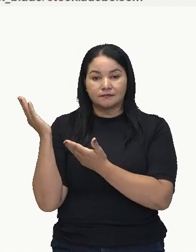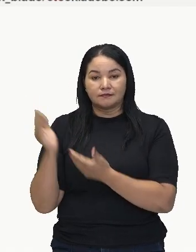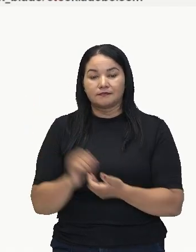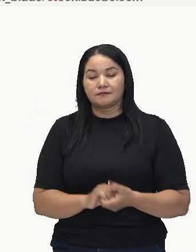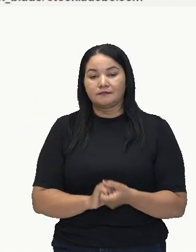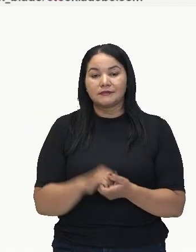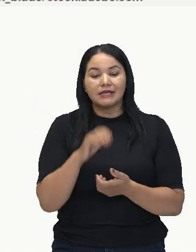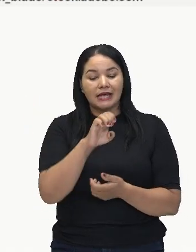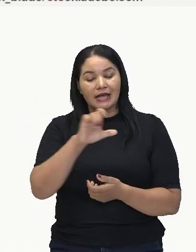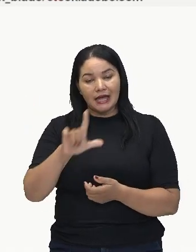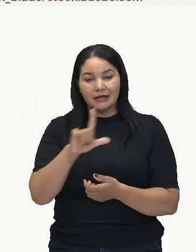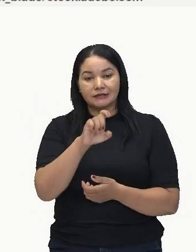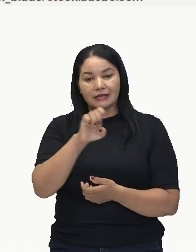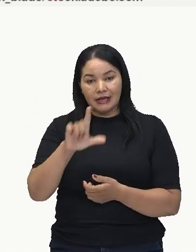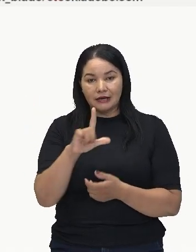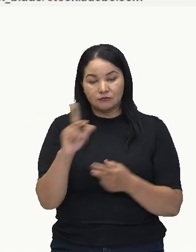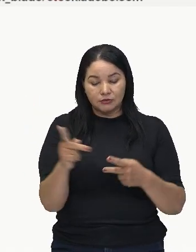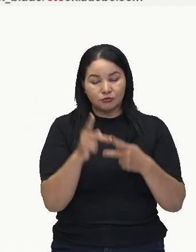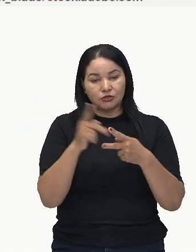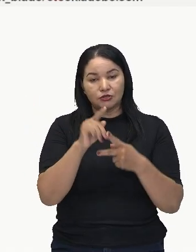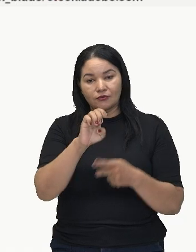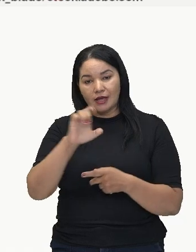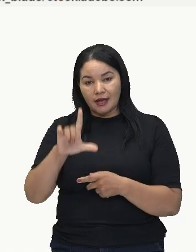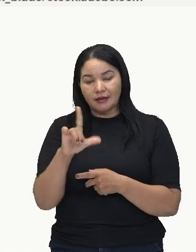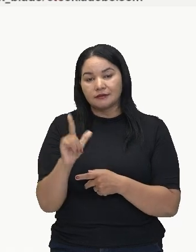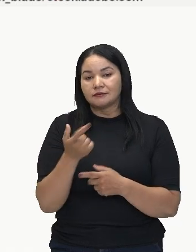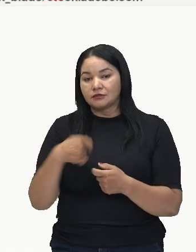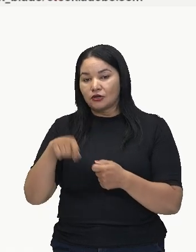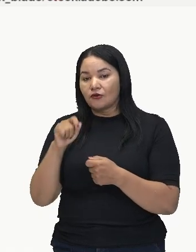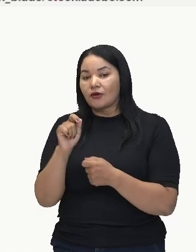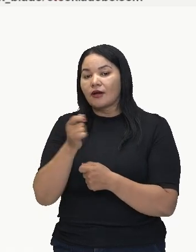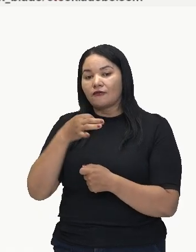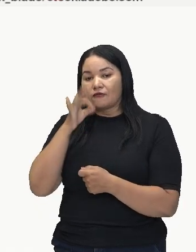né? Lo haré,